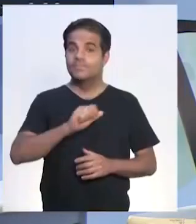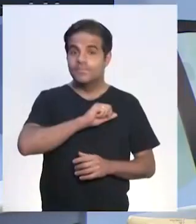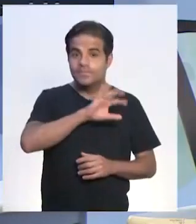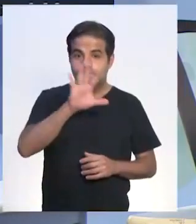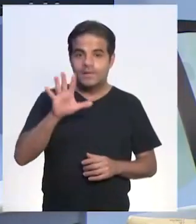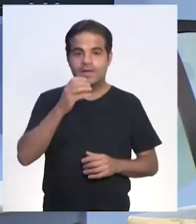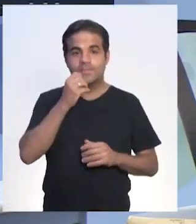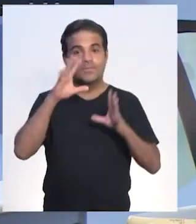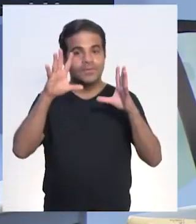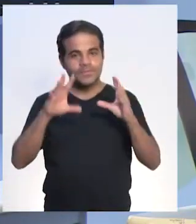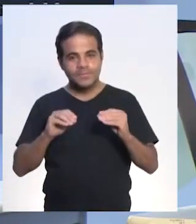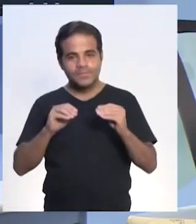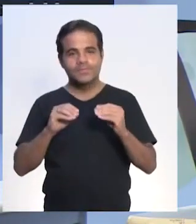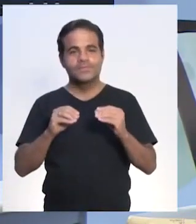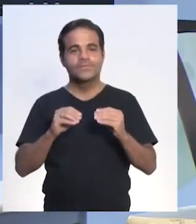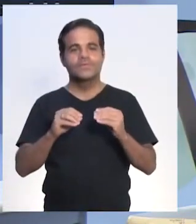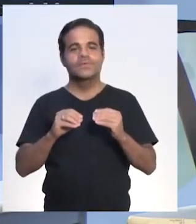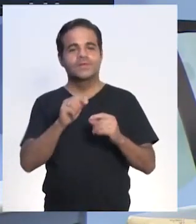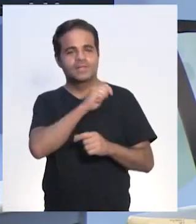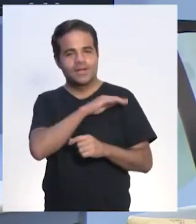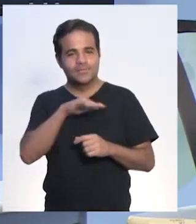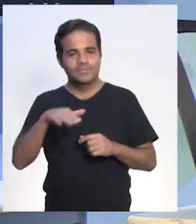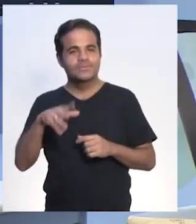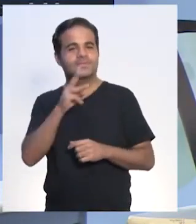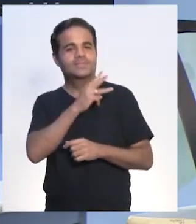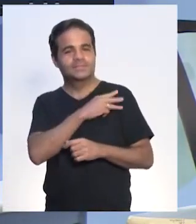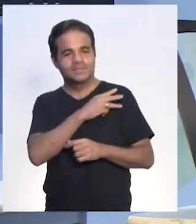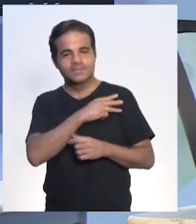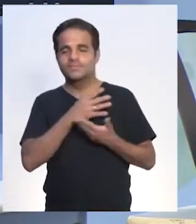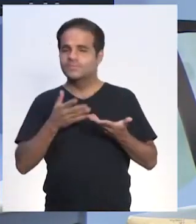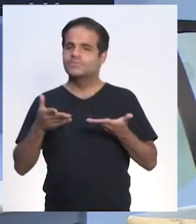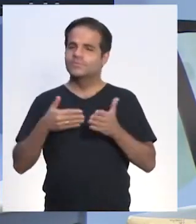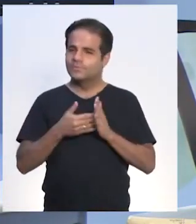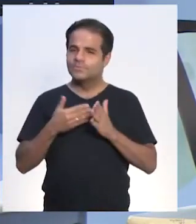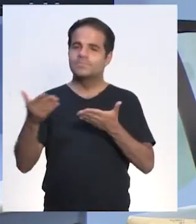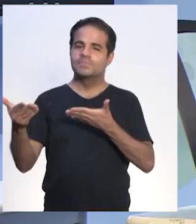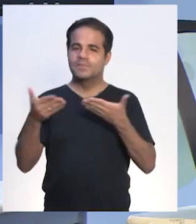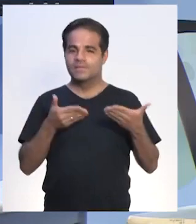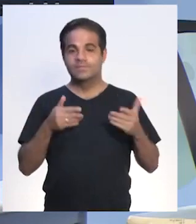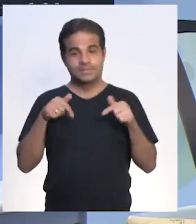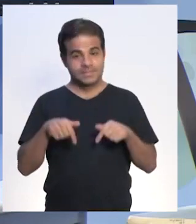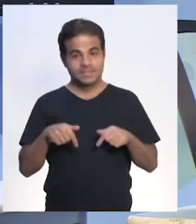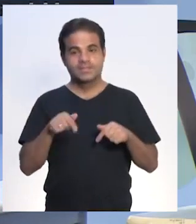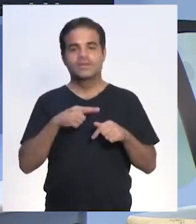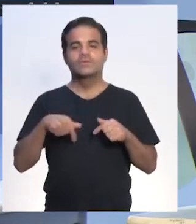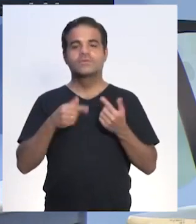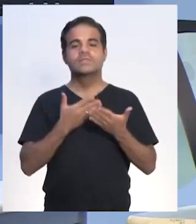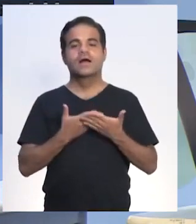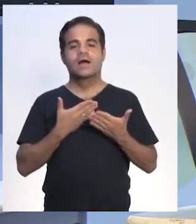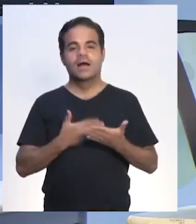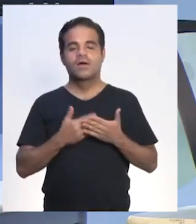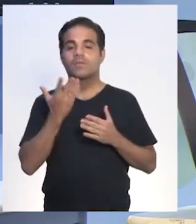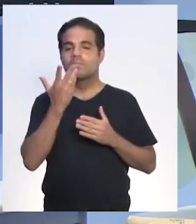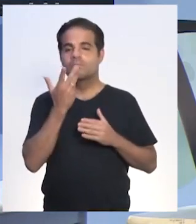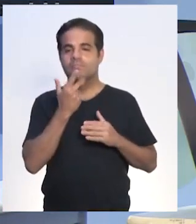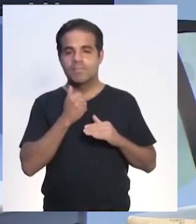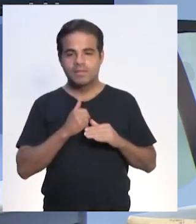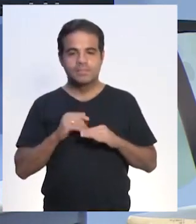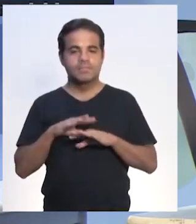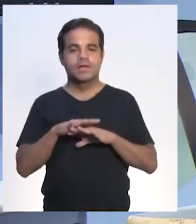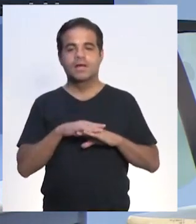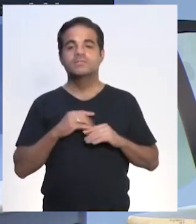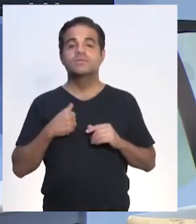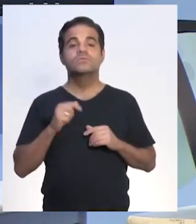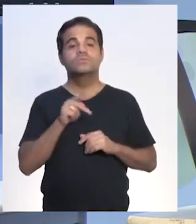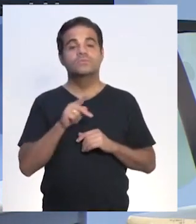Olá, boa noite, alunos da terceira série do ensino médio. Sejam todos bem-vindos à nossa aula de matemática. Eu